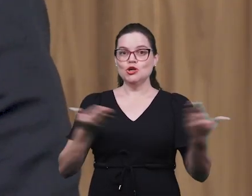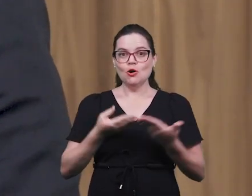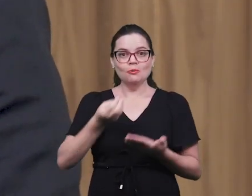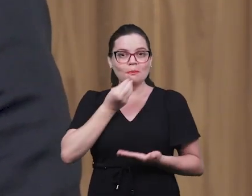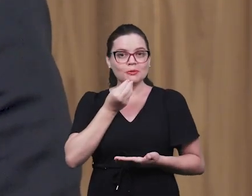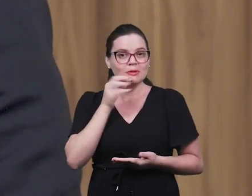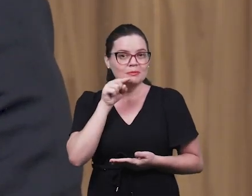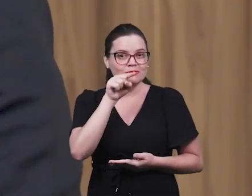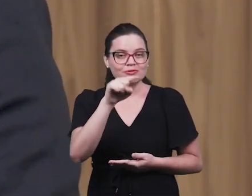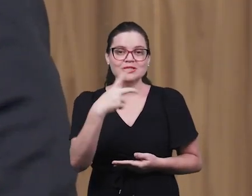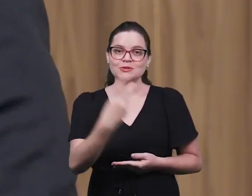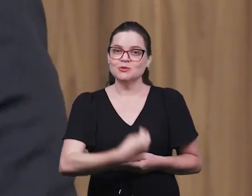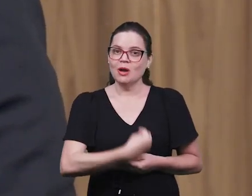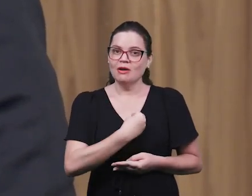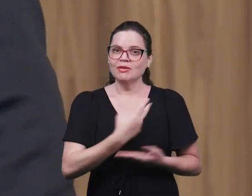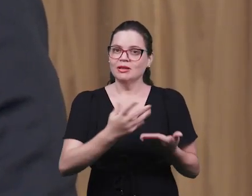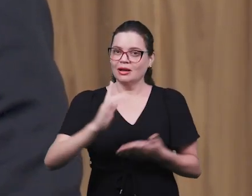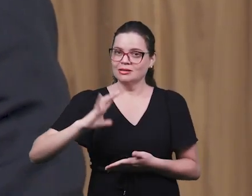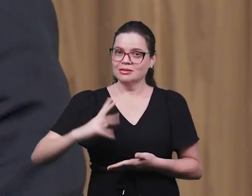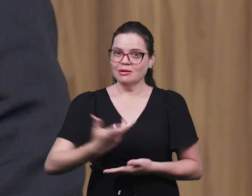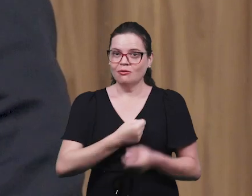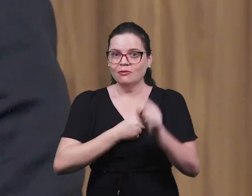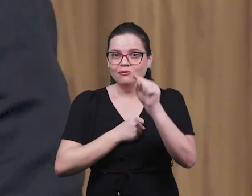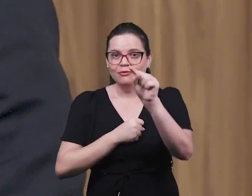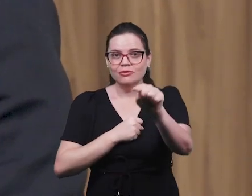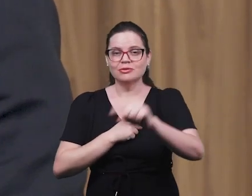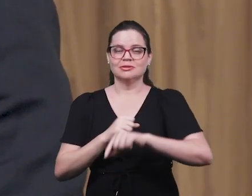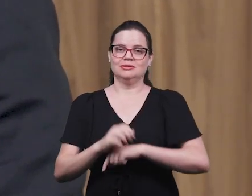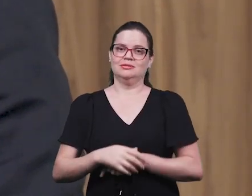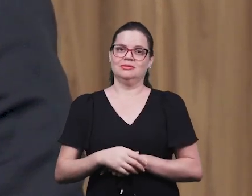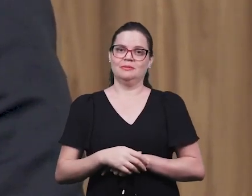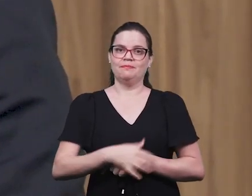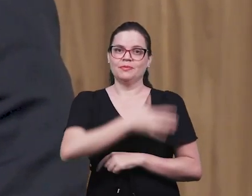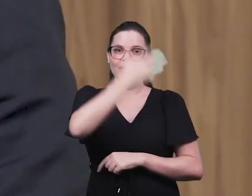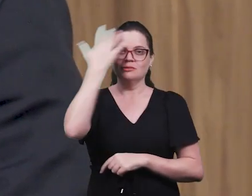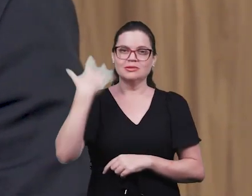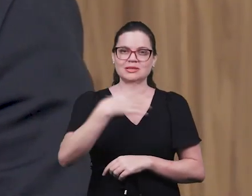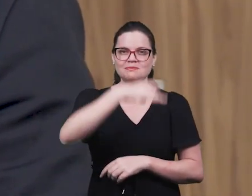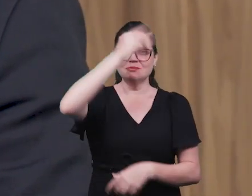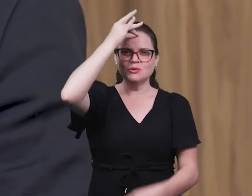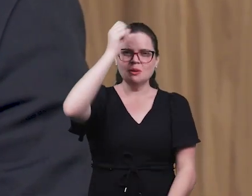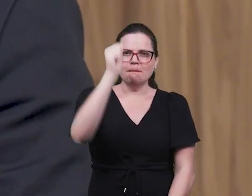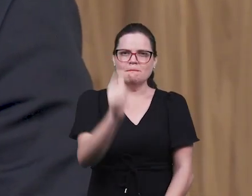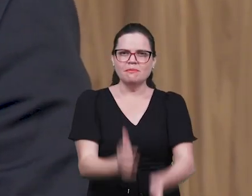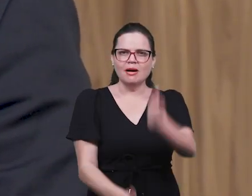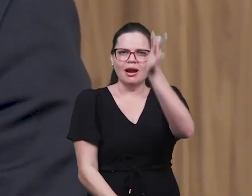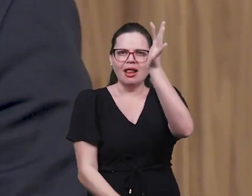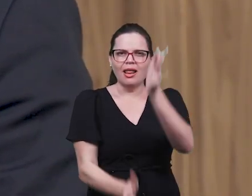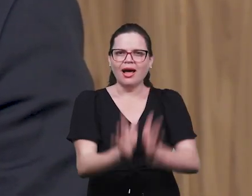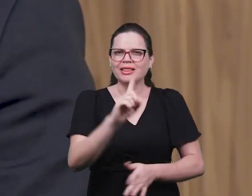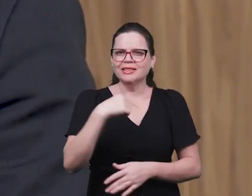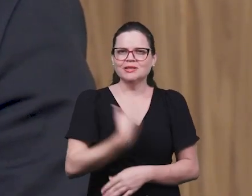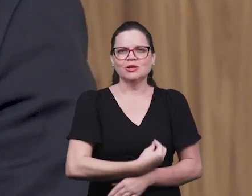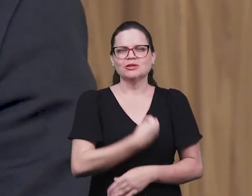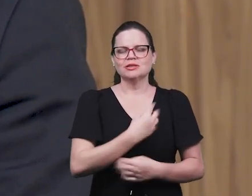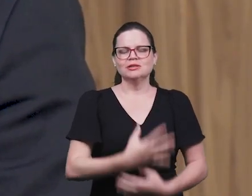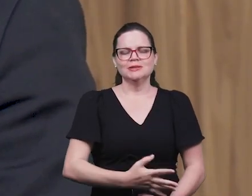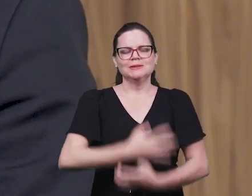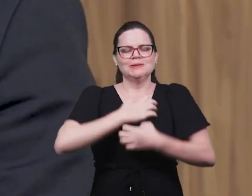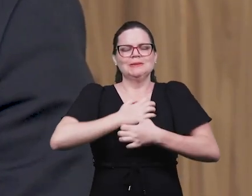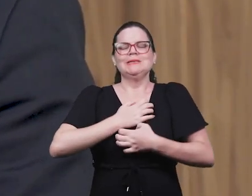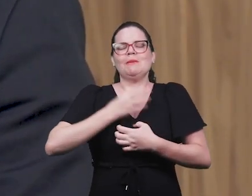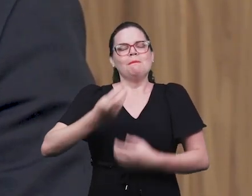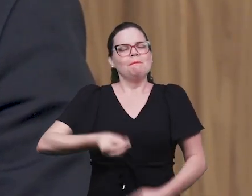vida. Deus deseja resgatar o homem. O Espírito Santo derramado sobre nós é a